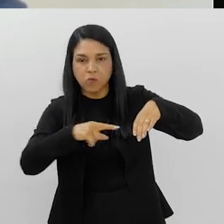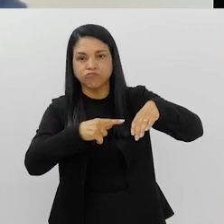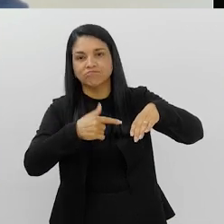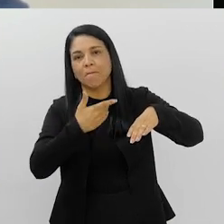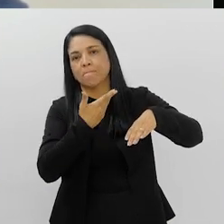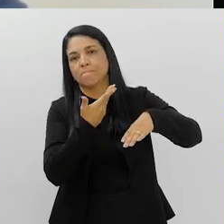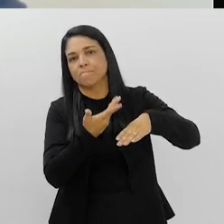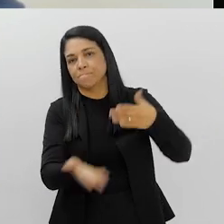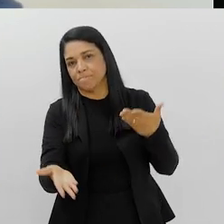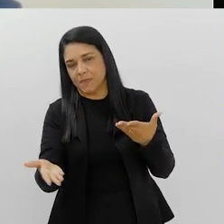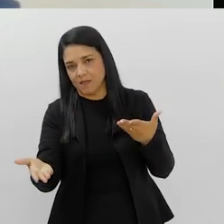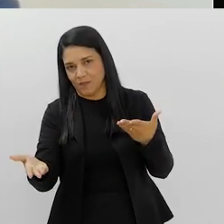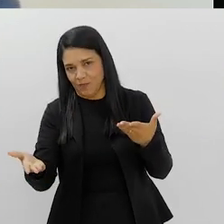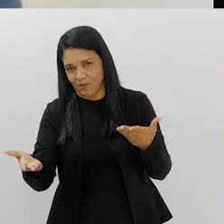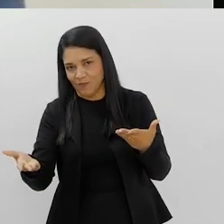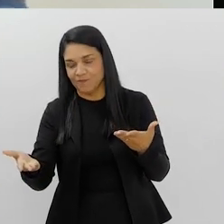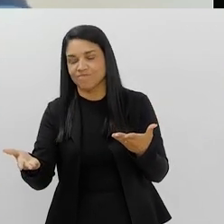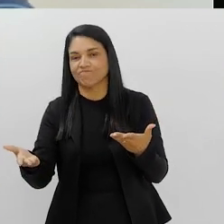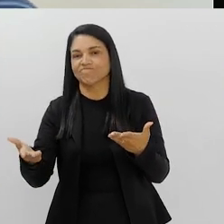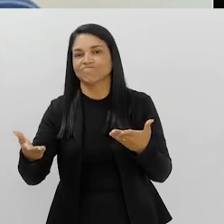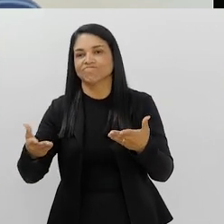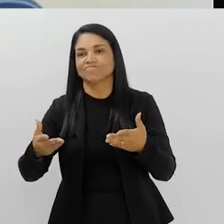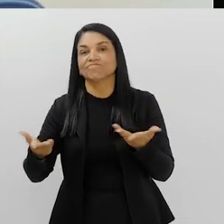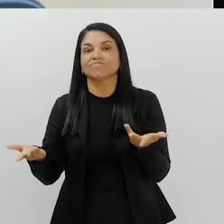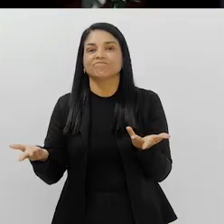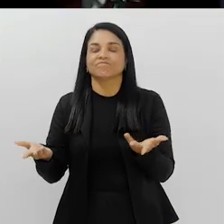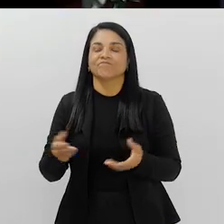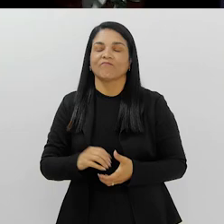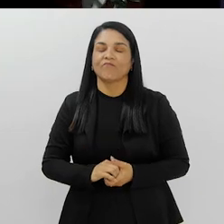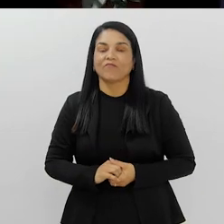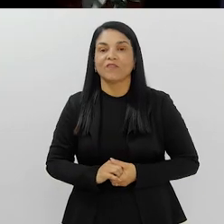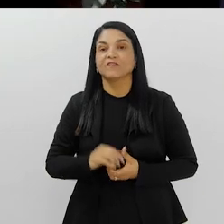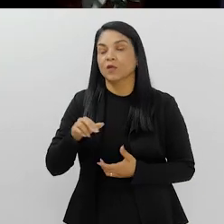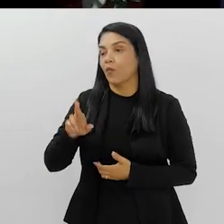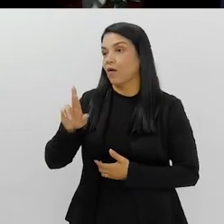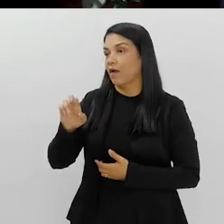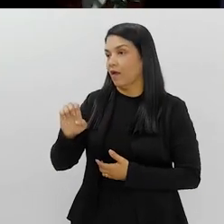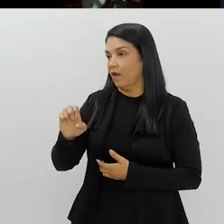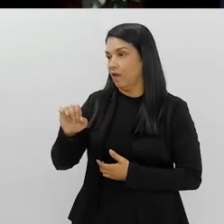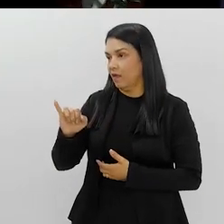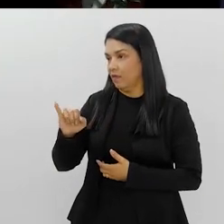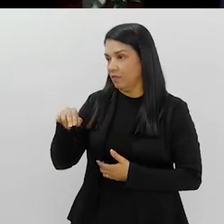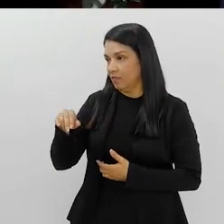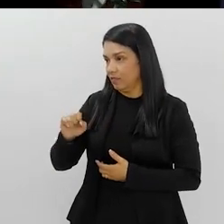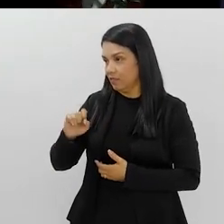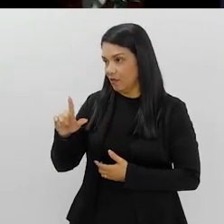o pênalti. Então, são coisas que acontecem no futebol. O Reinaldo,